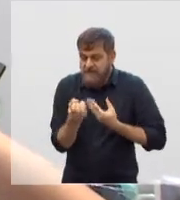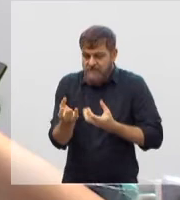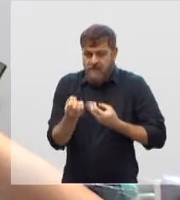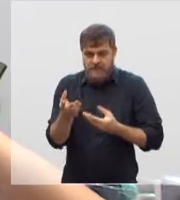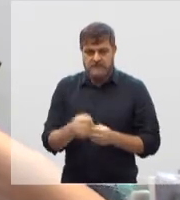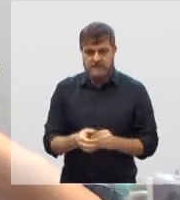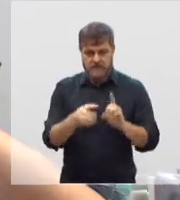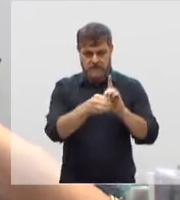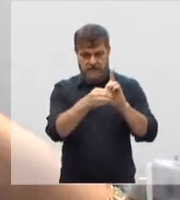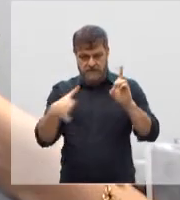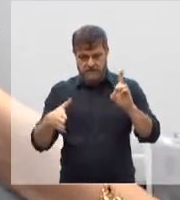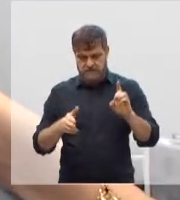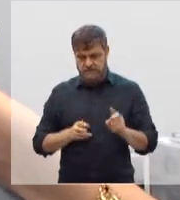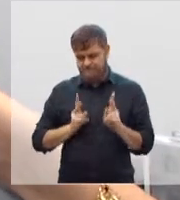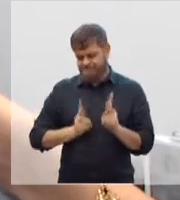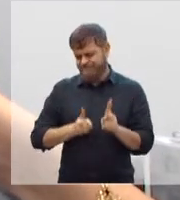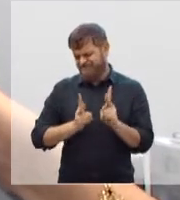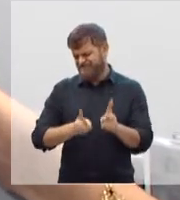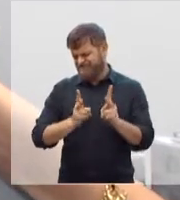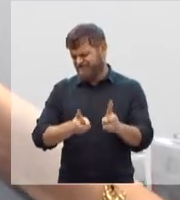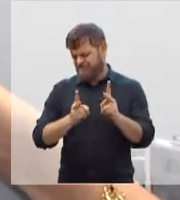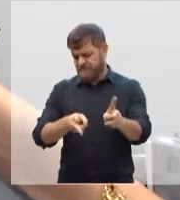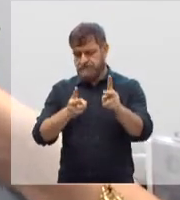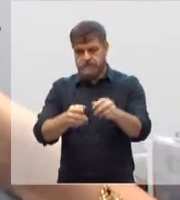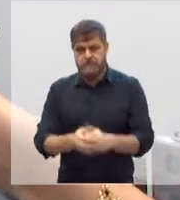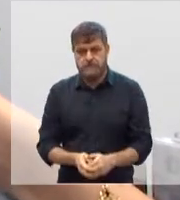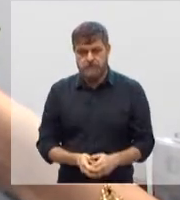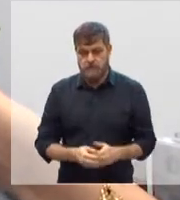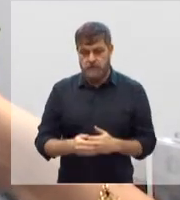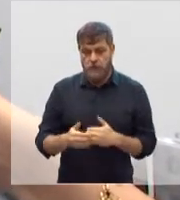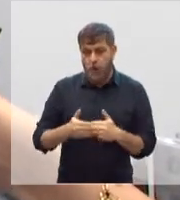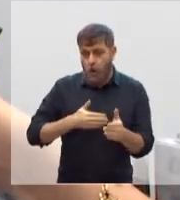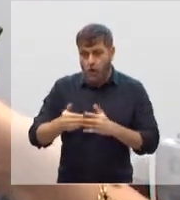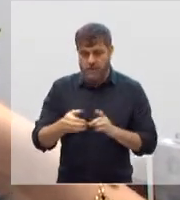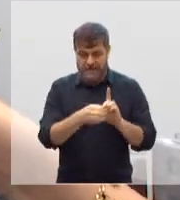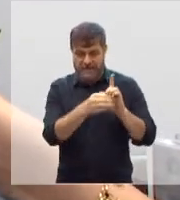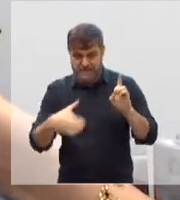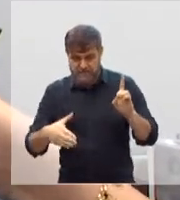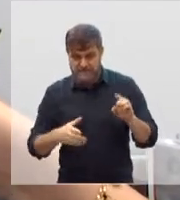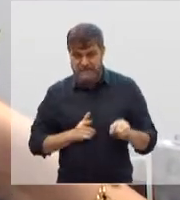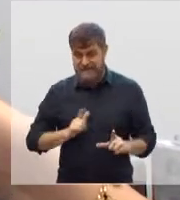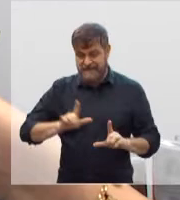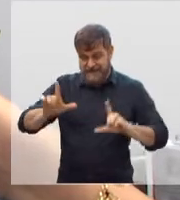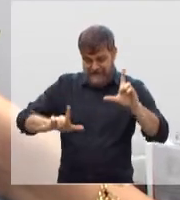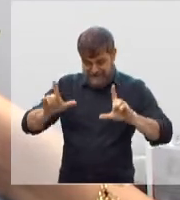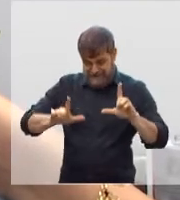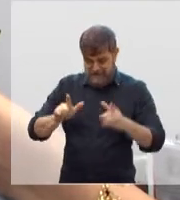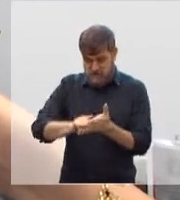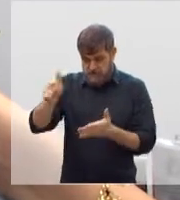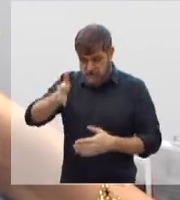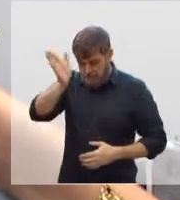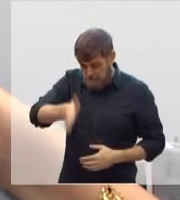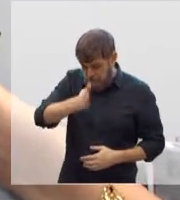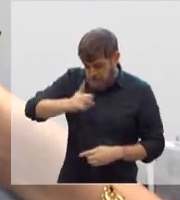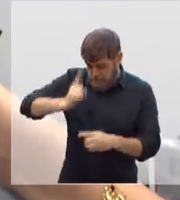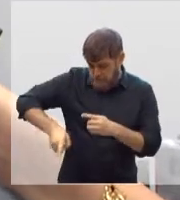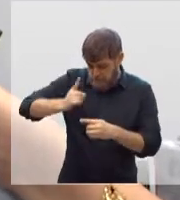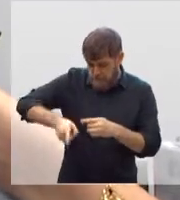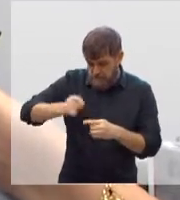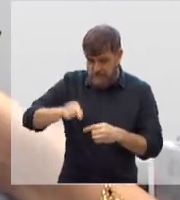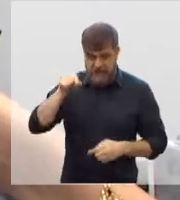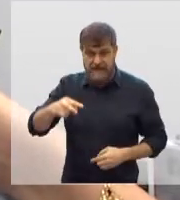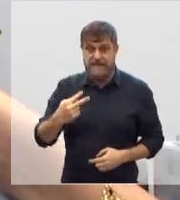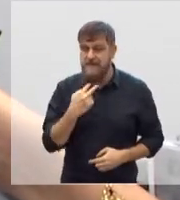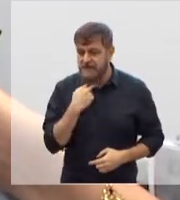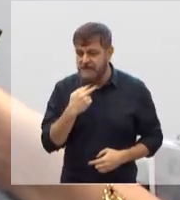as informações para que a democracia permaneça viçosa. Qualquer democracia que não tenha a imprensa livre, que não